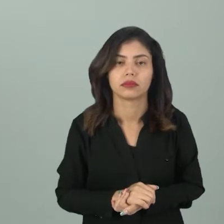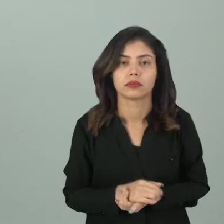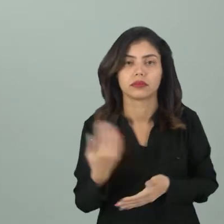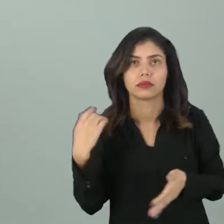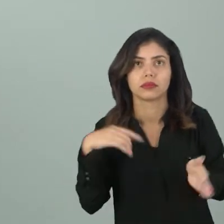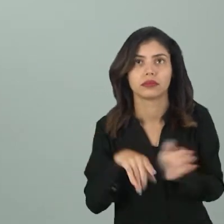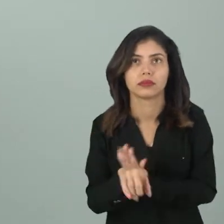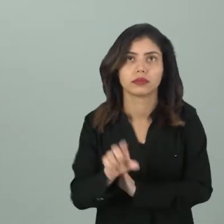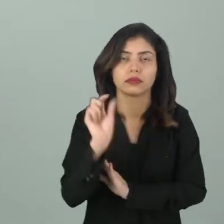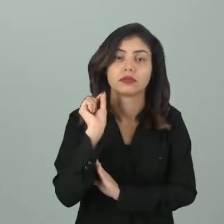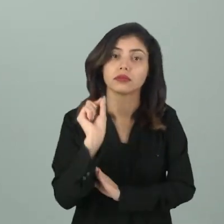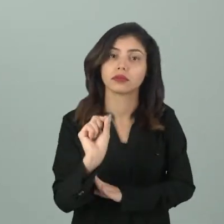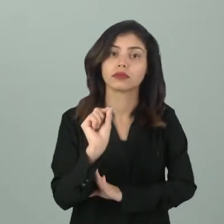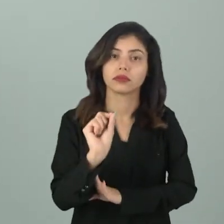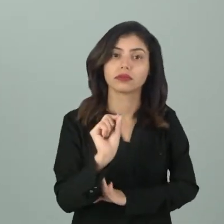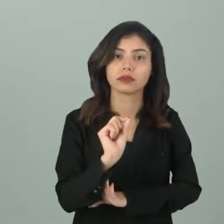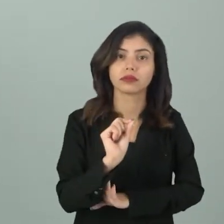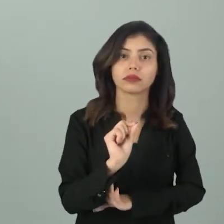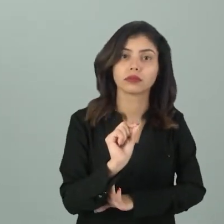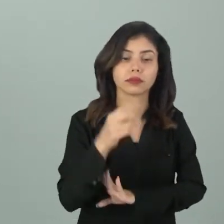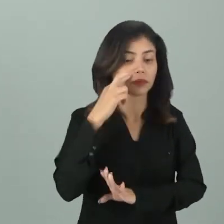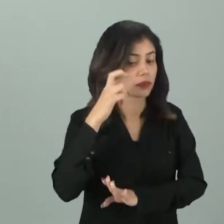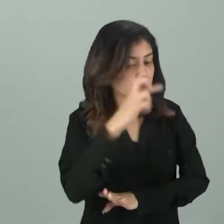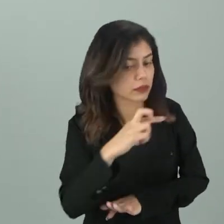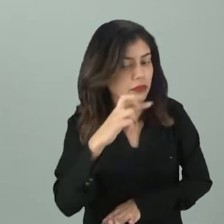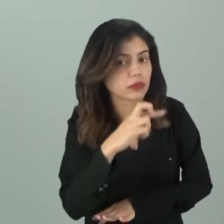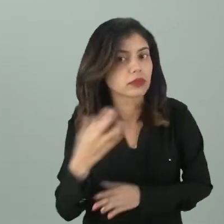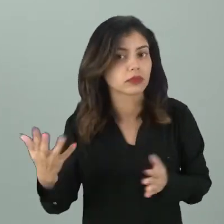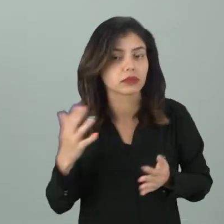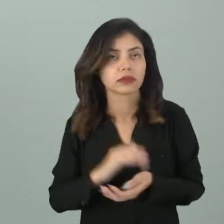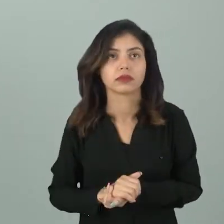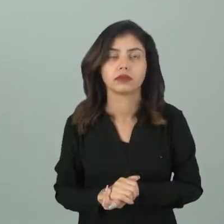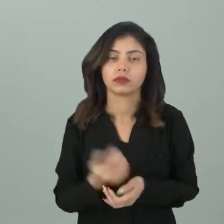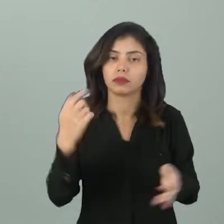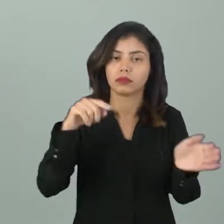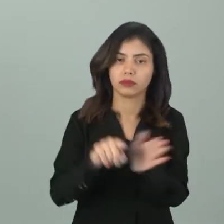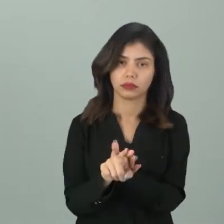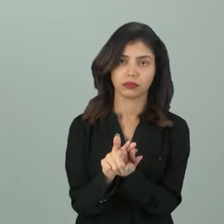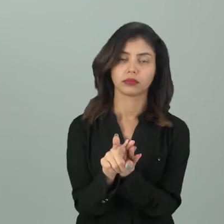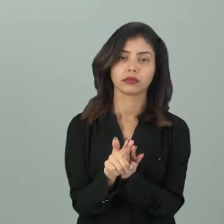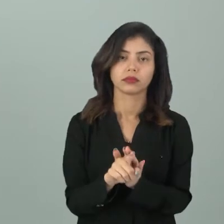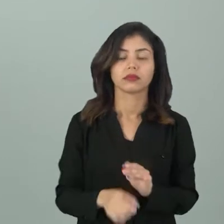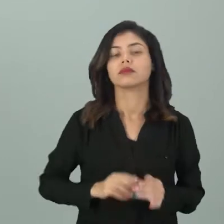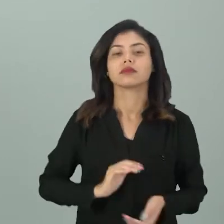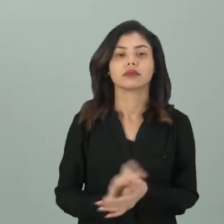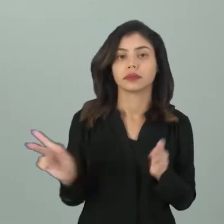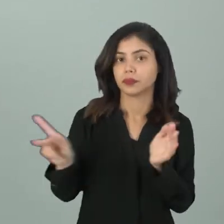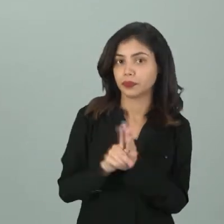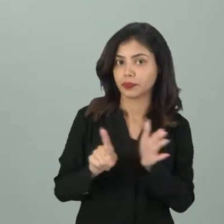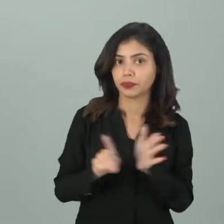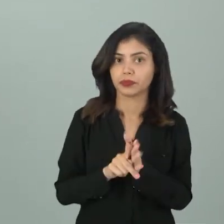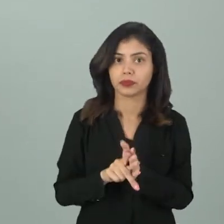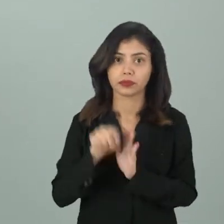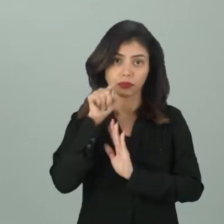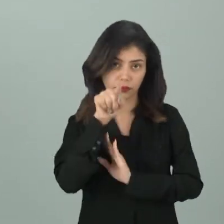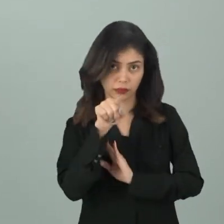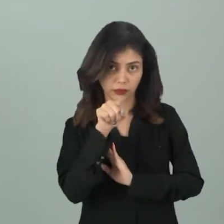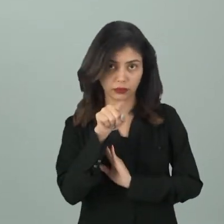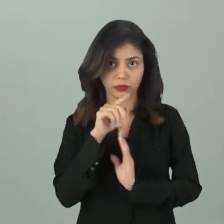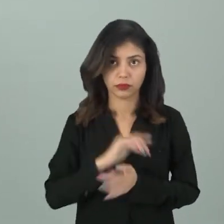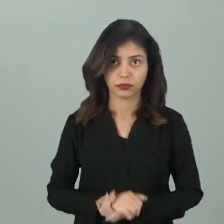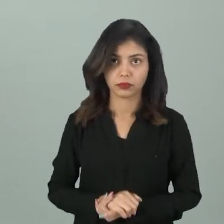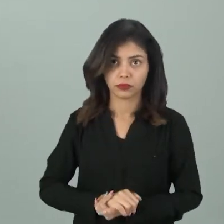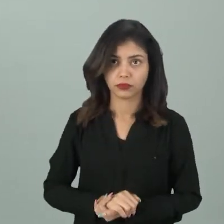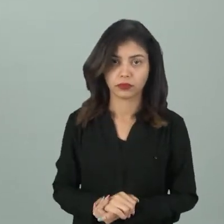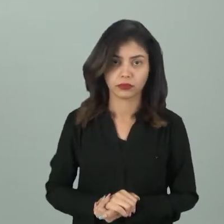a pergunta sobre o que vamos investigar. Essa é uma pergunta primordial para que